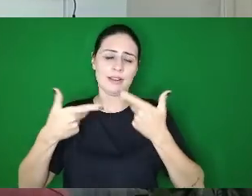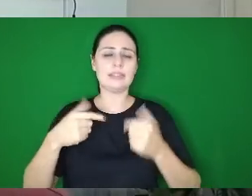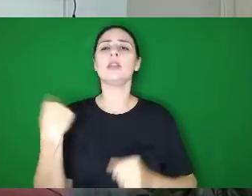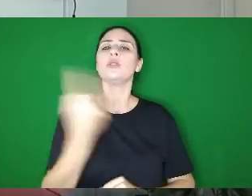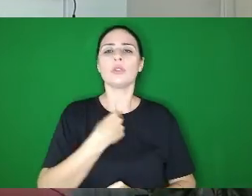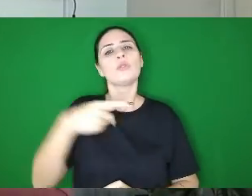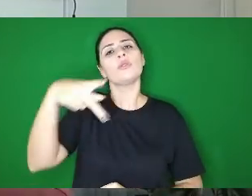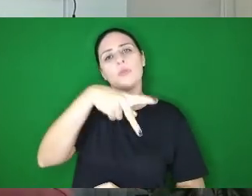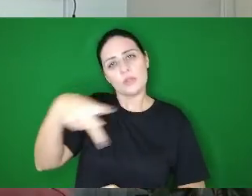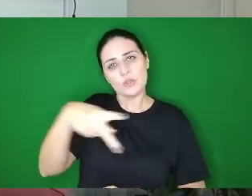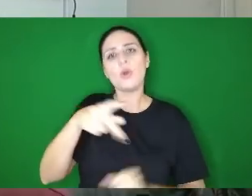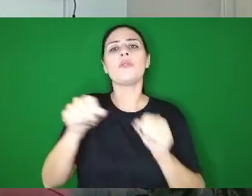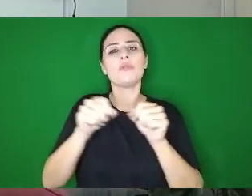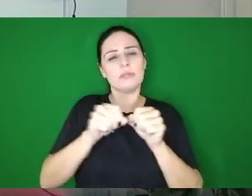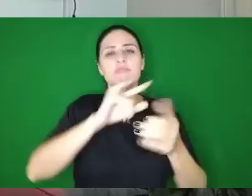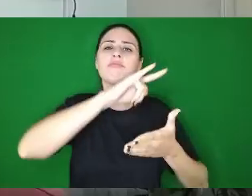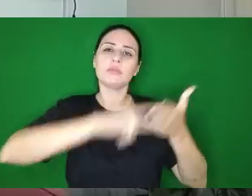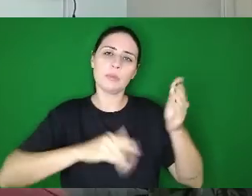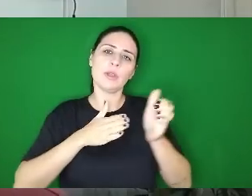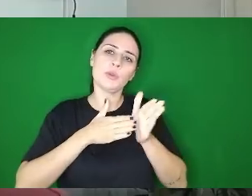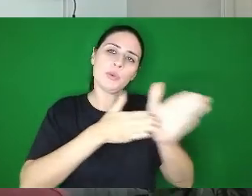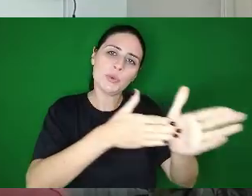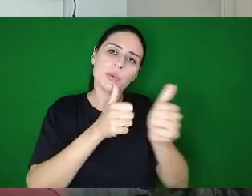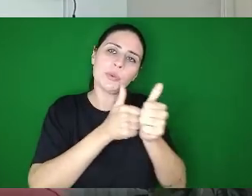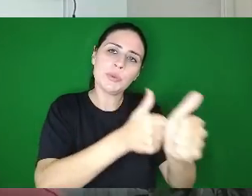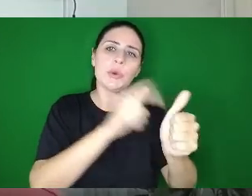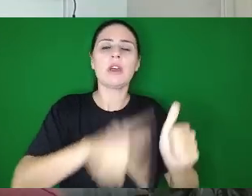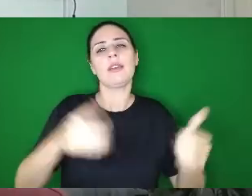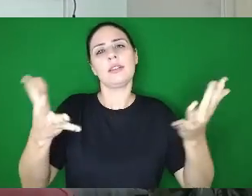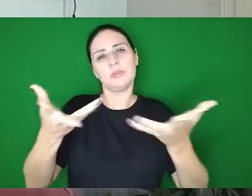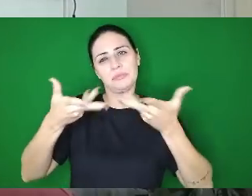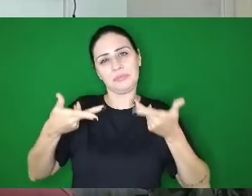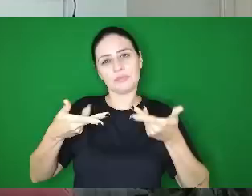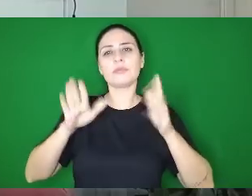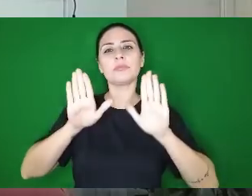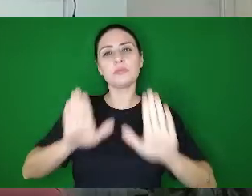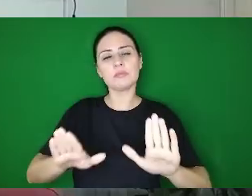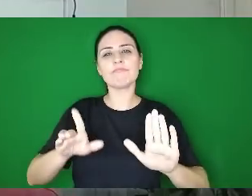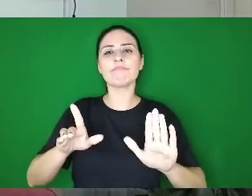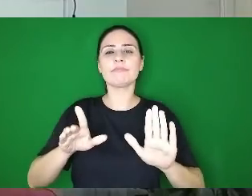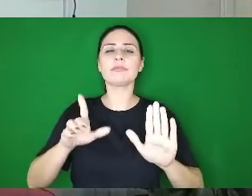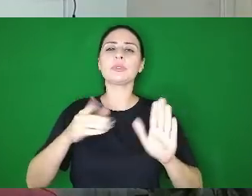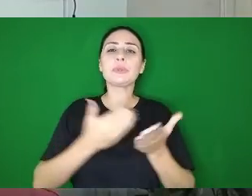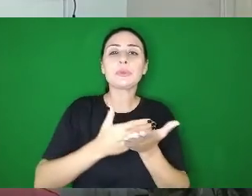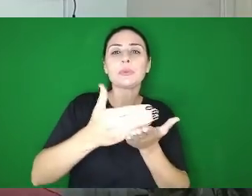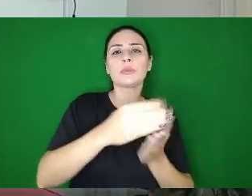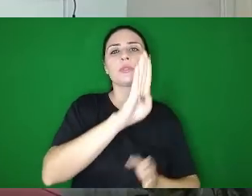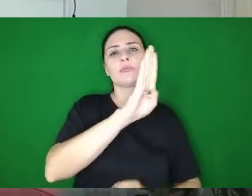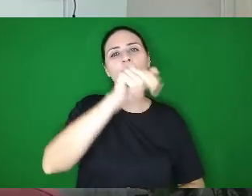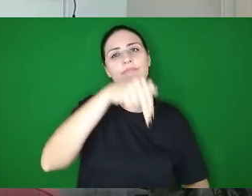sim, tem esse documento como norteador com uma excelência. E quando veio a Base Nacional Comum Curricular,